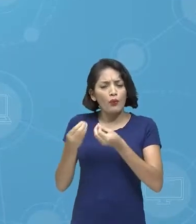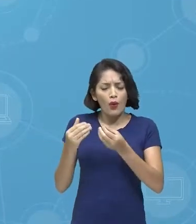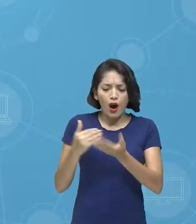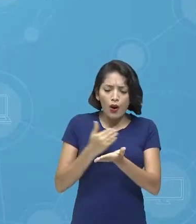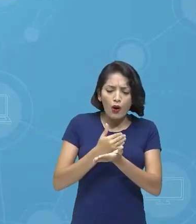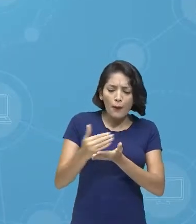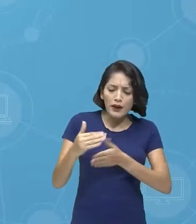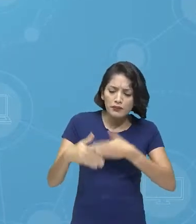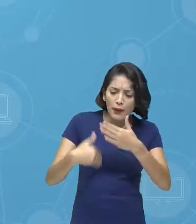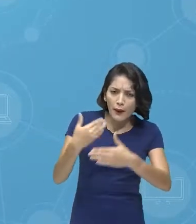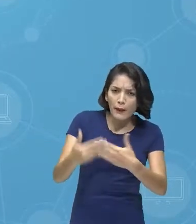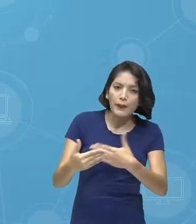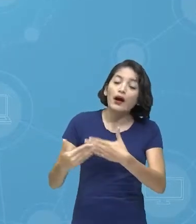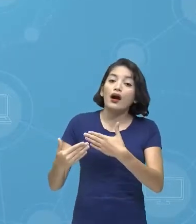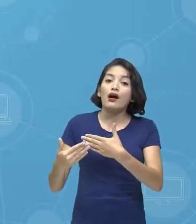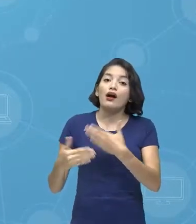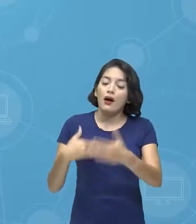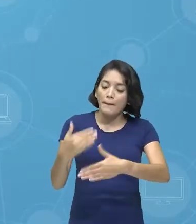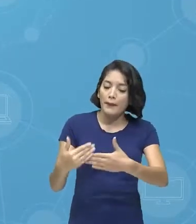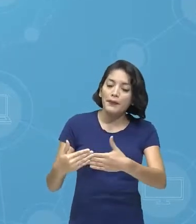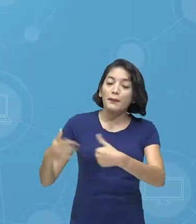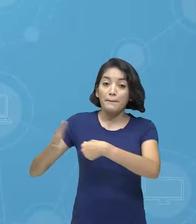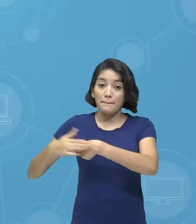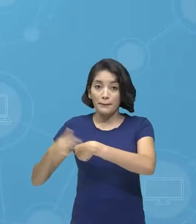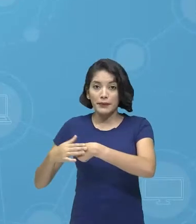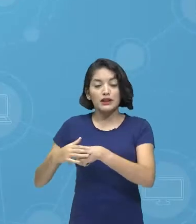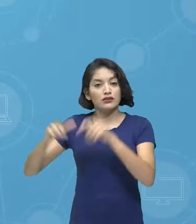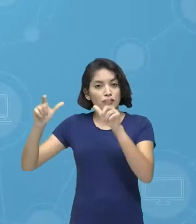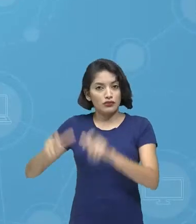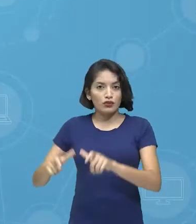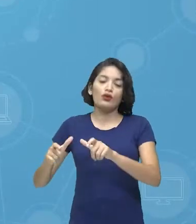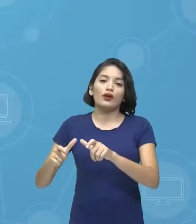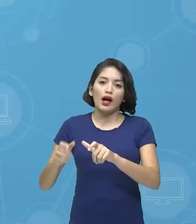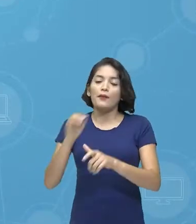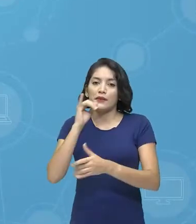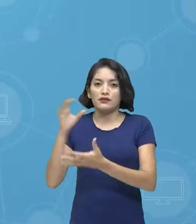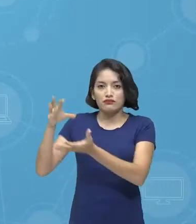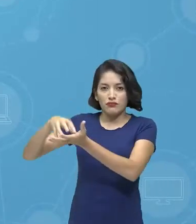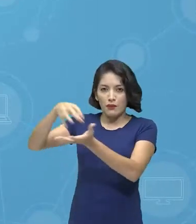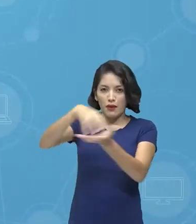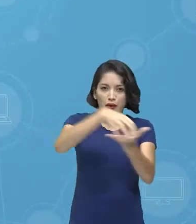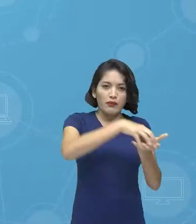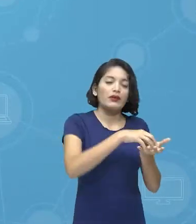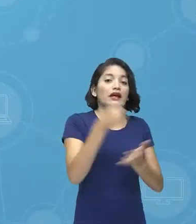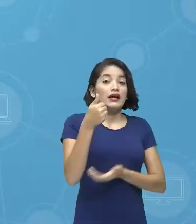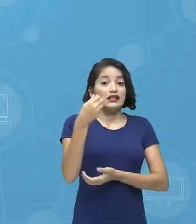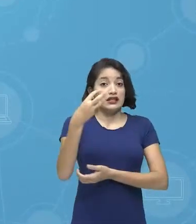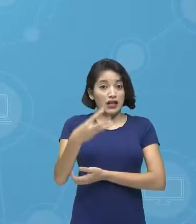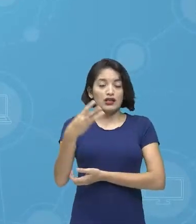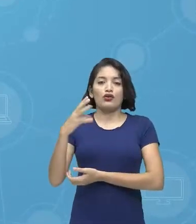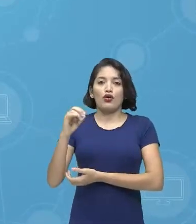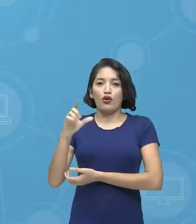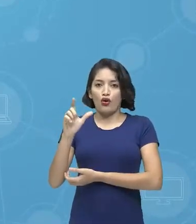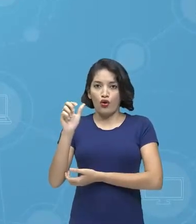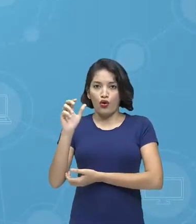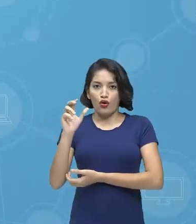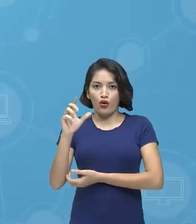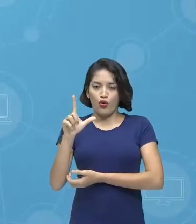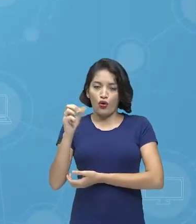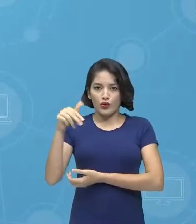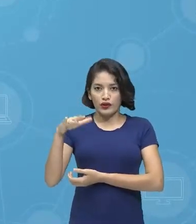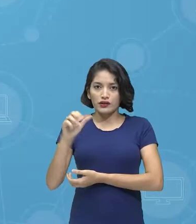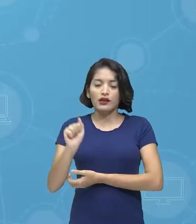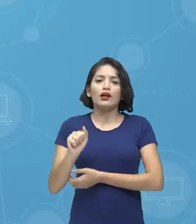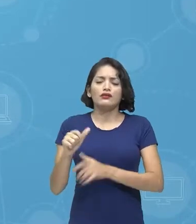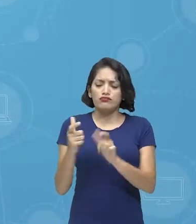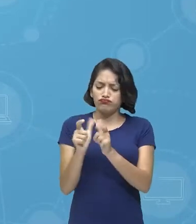de independência deste território. Inicialmente eram as 13 colônias que nós vimos na última aula e vai se constituir tão grande